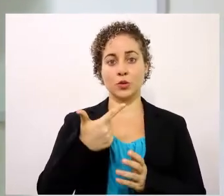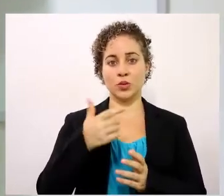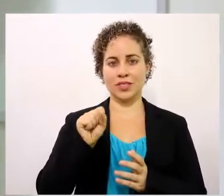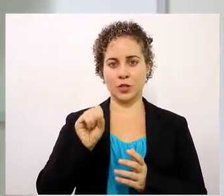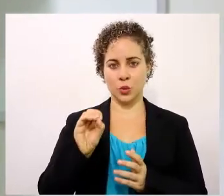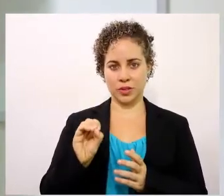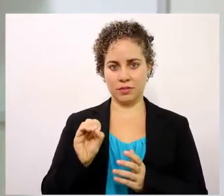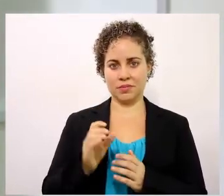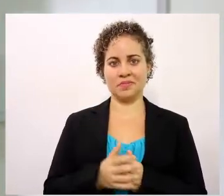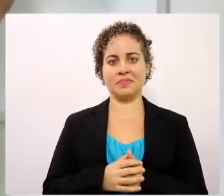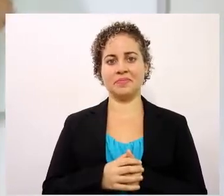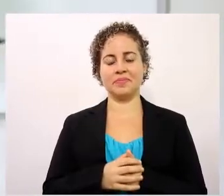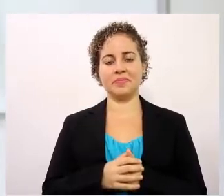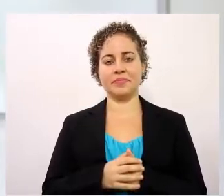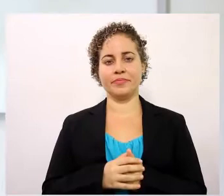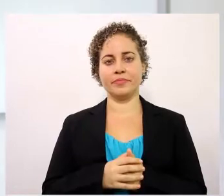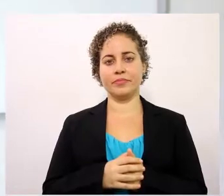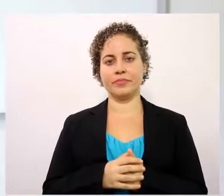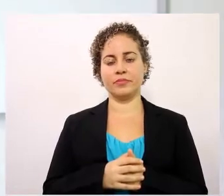14280,